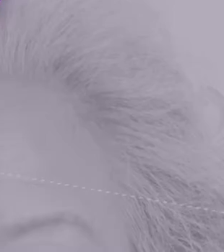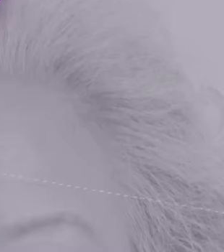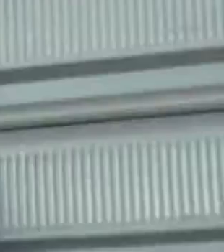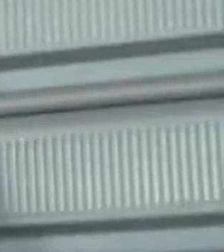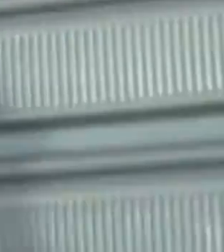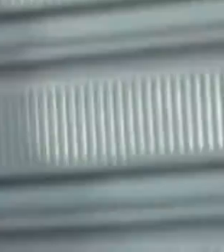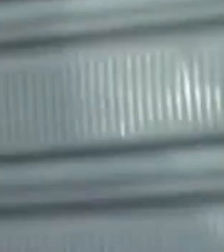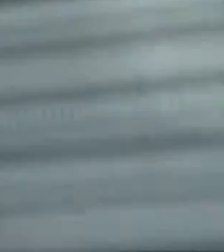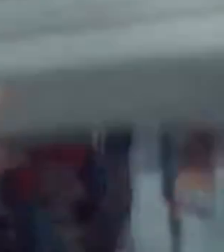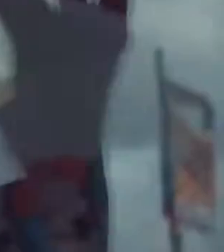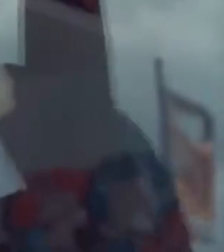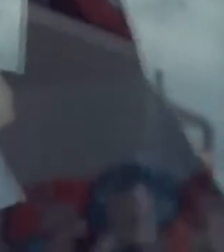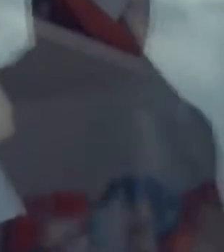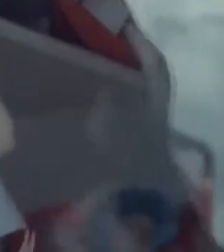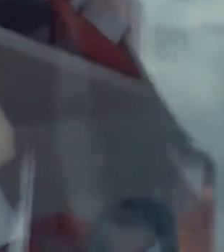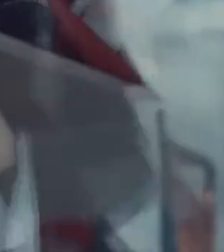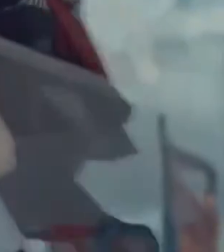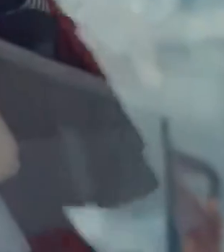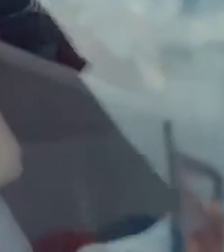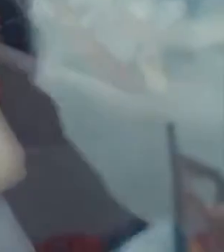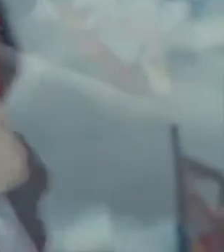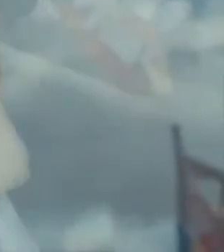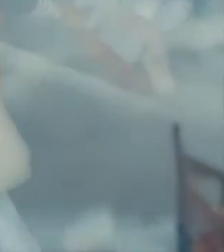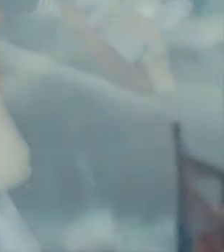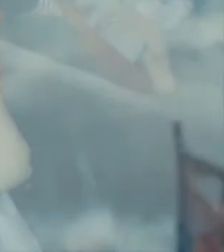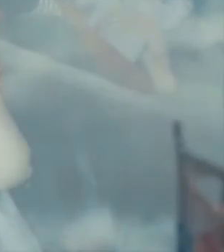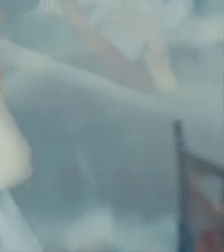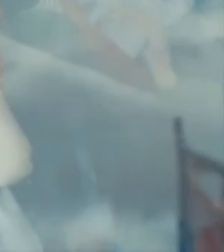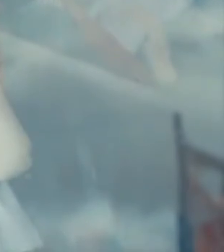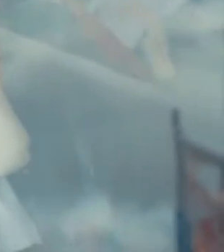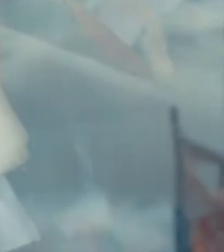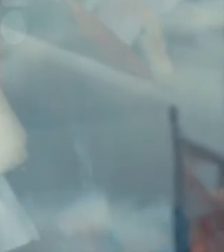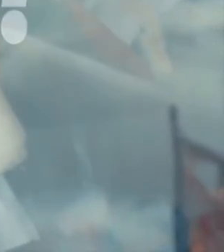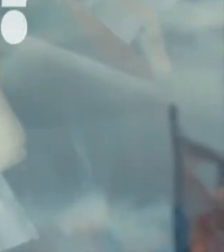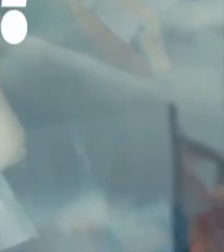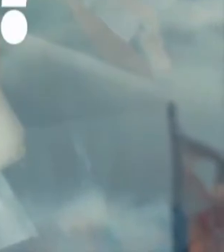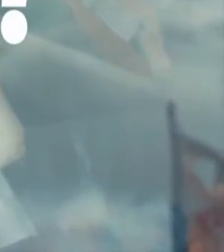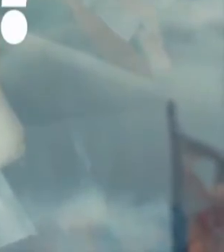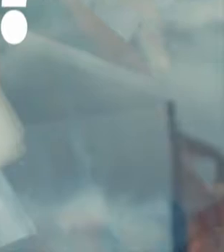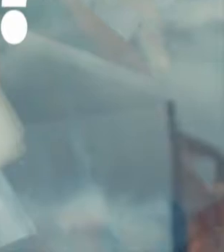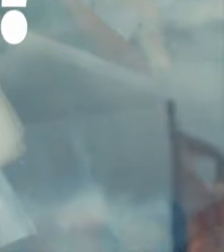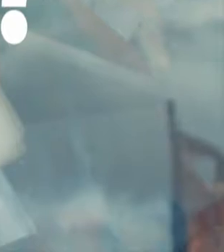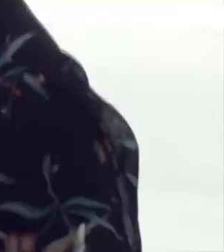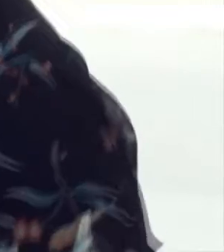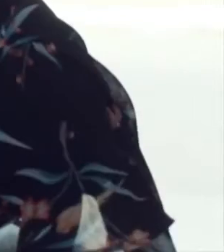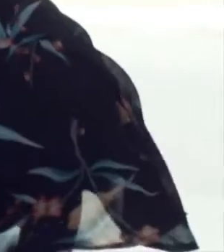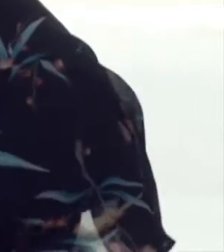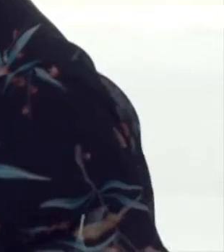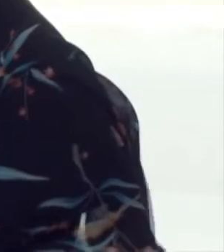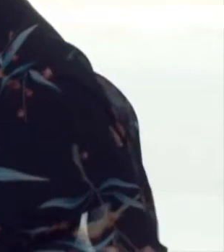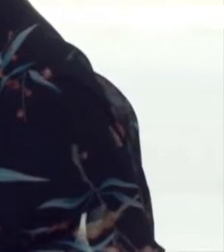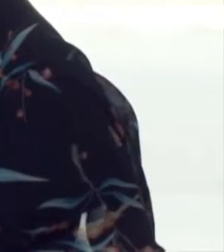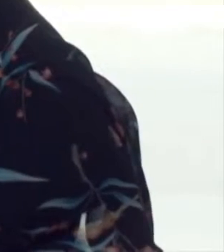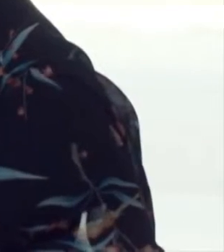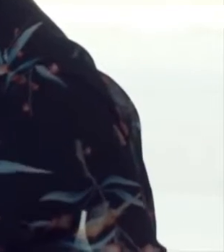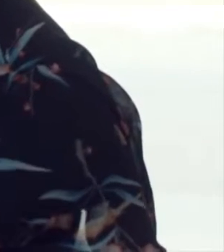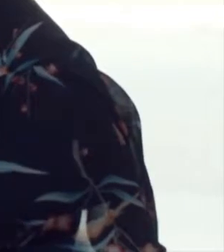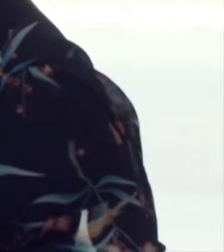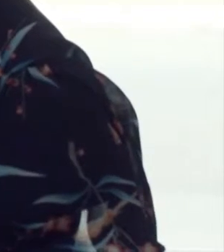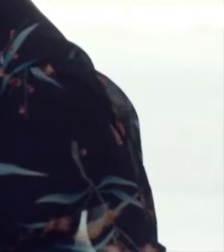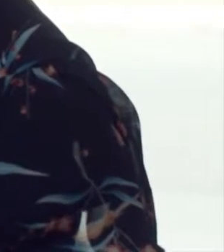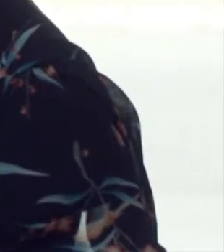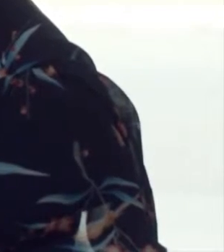e quantas Histórias de Vida podem inspirar você a vencer com boneca